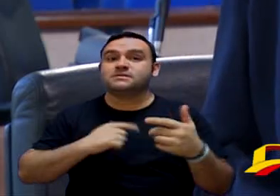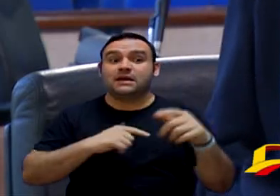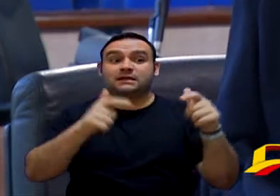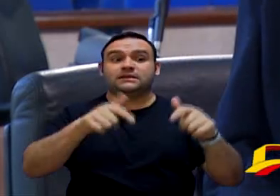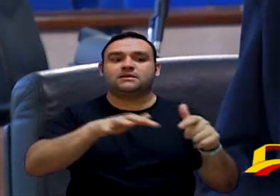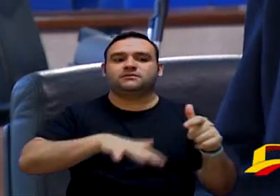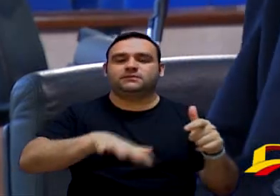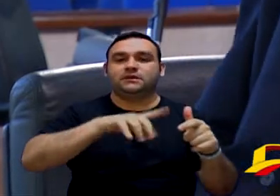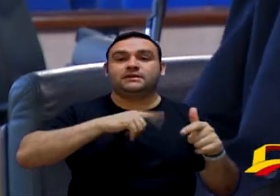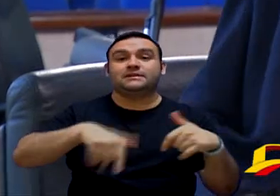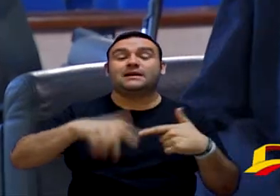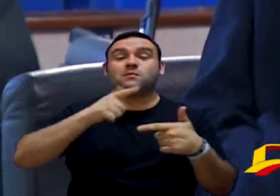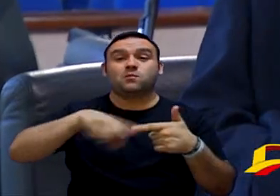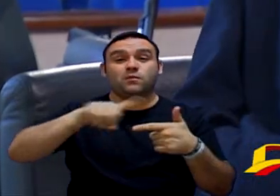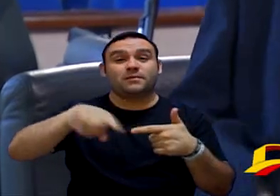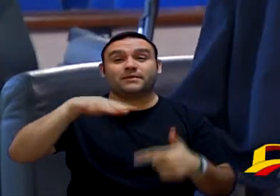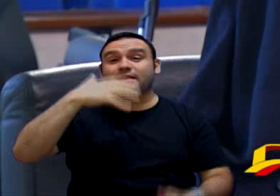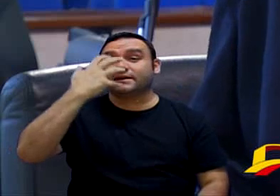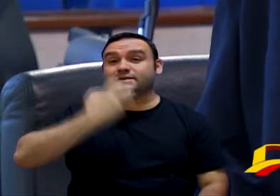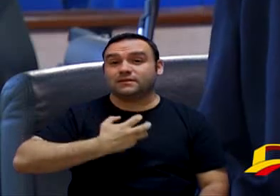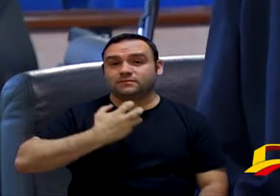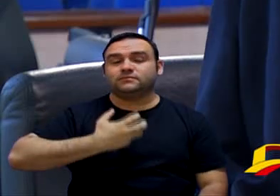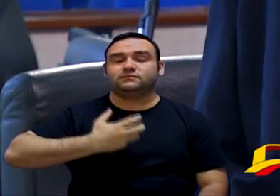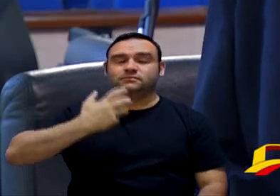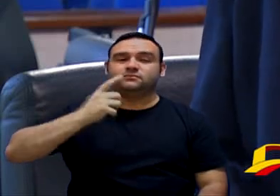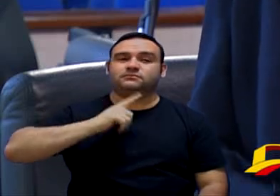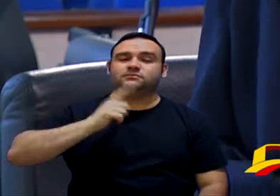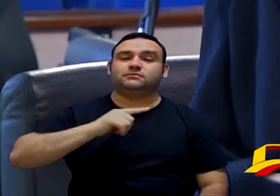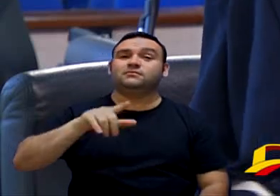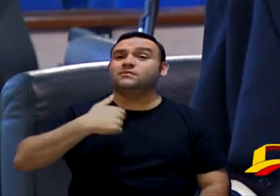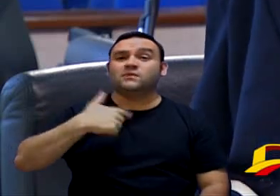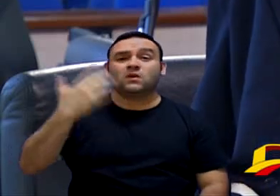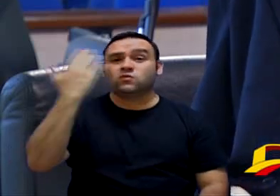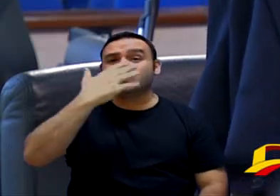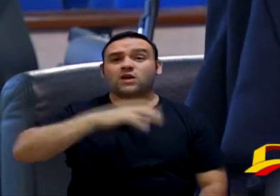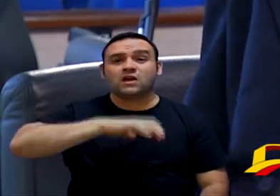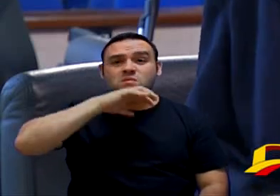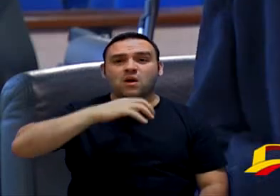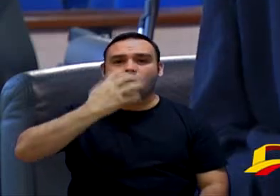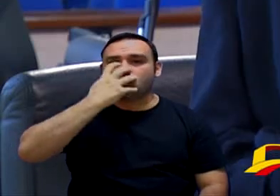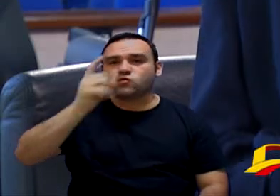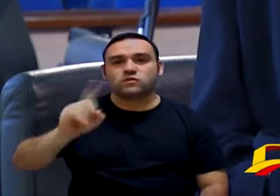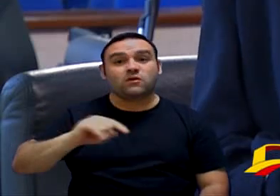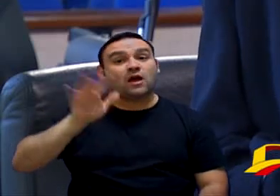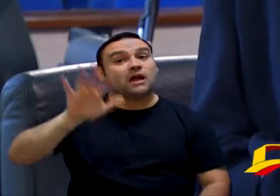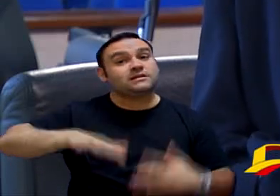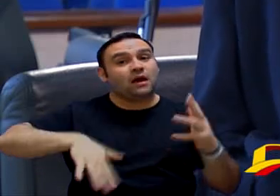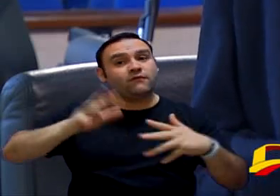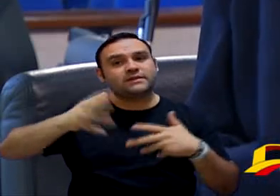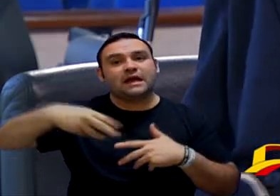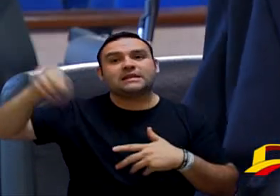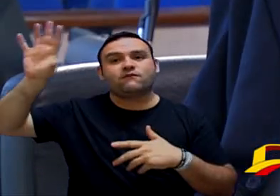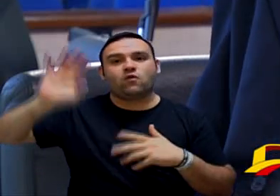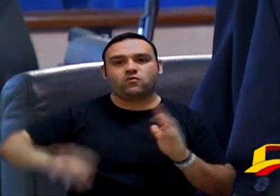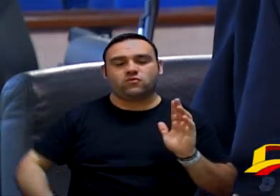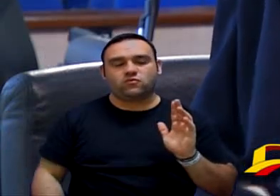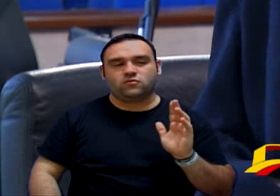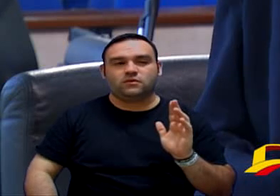sim trazendo um problema Seríssimo para e eu não vi nenhum animal talvez eles levaram